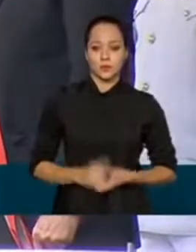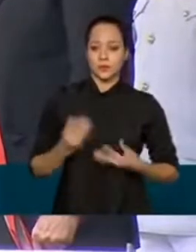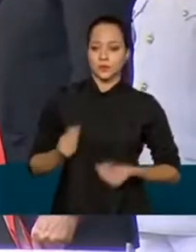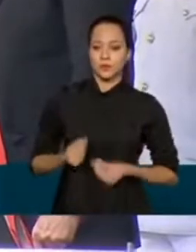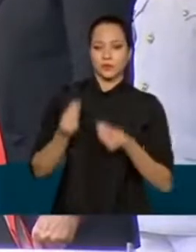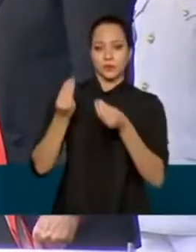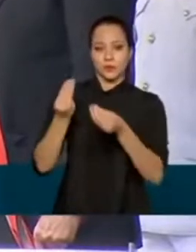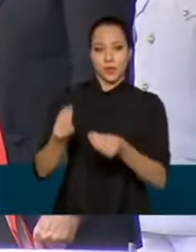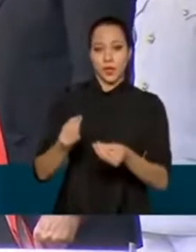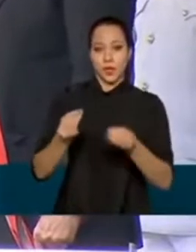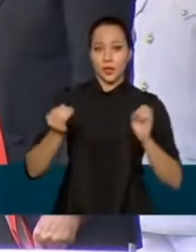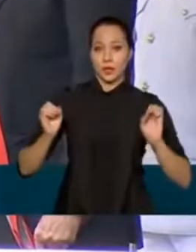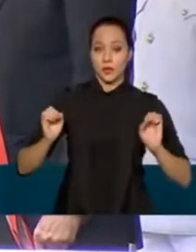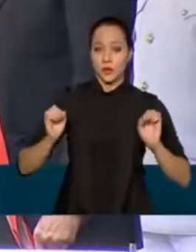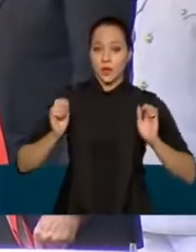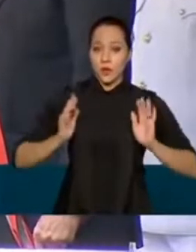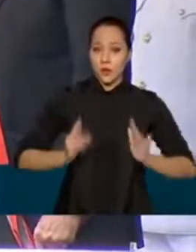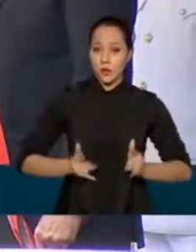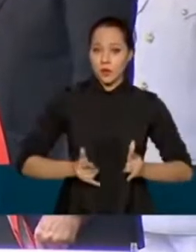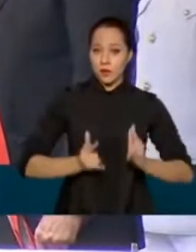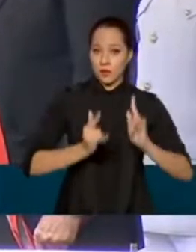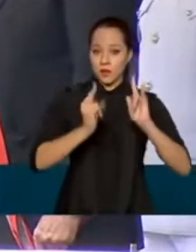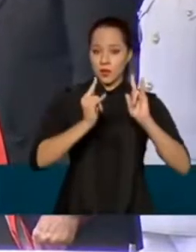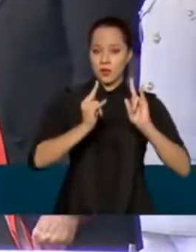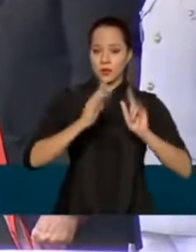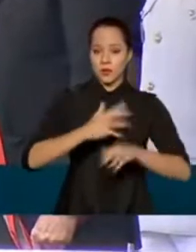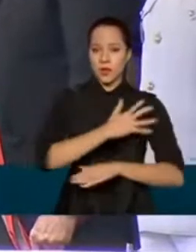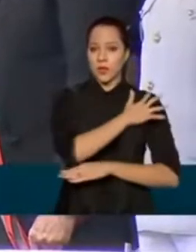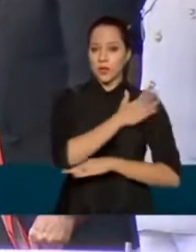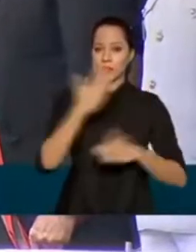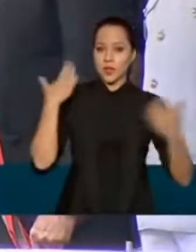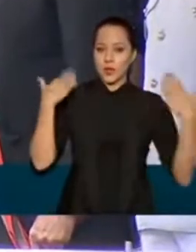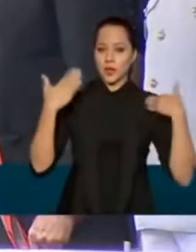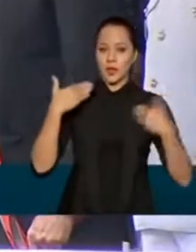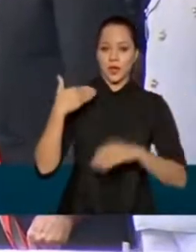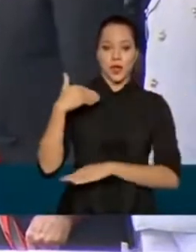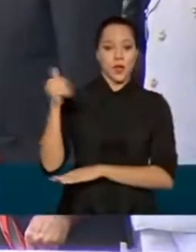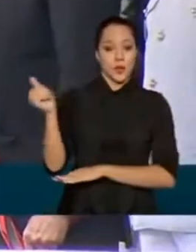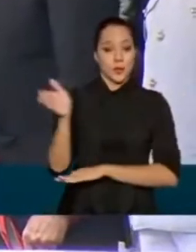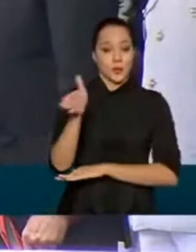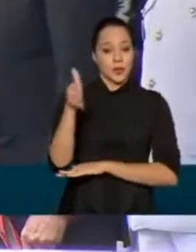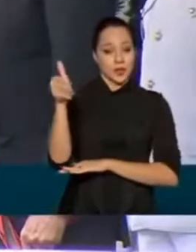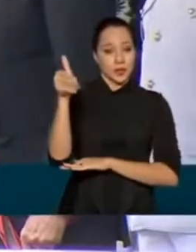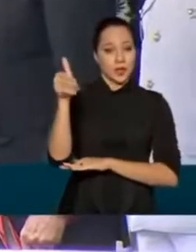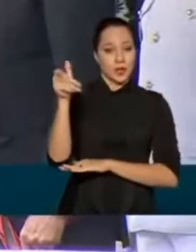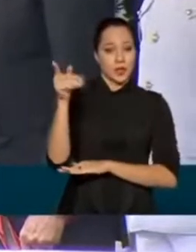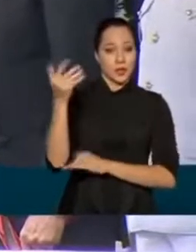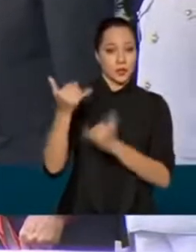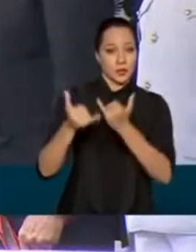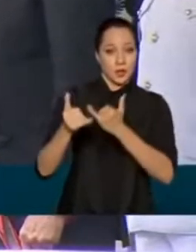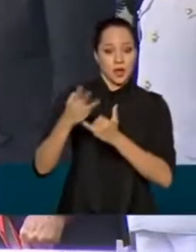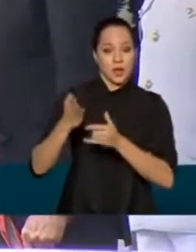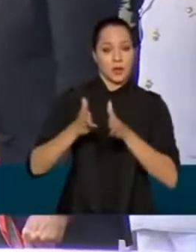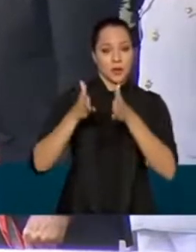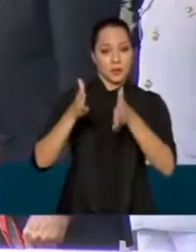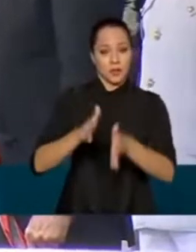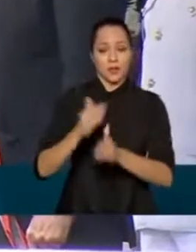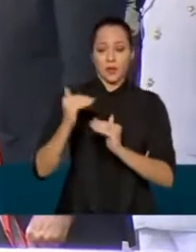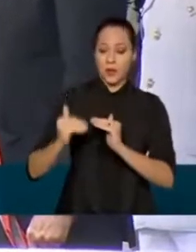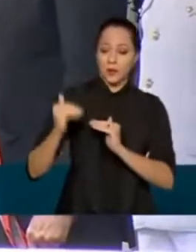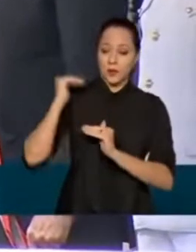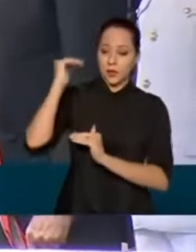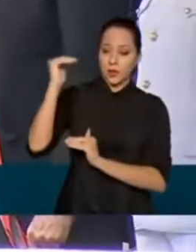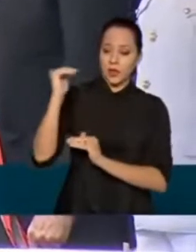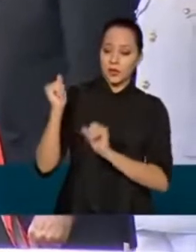Entrega do pavilhão de comandante da Marinha, bandeira insígnia que assinalou a presença da autoridade